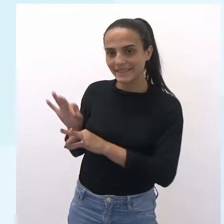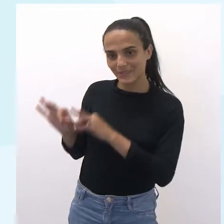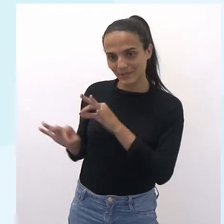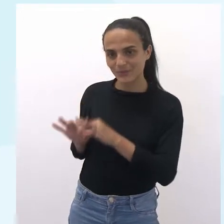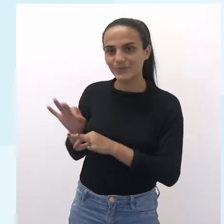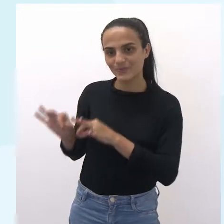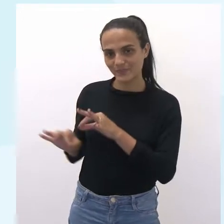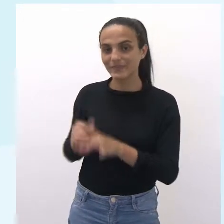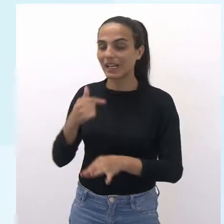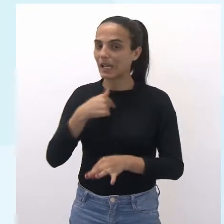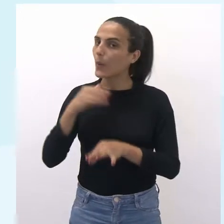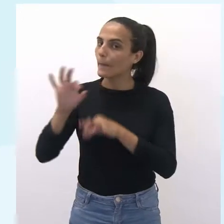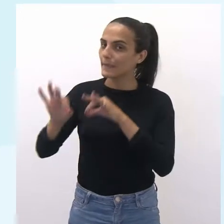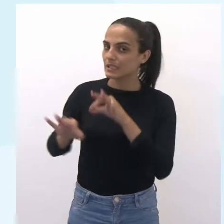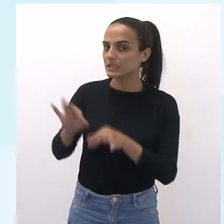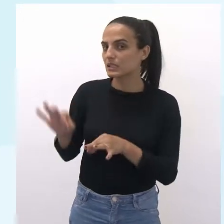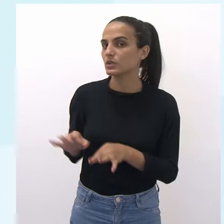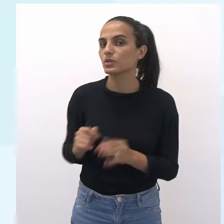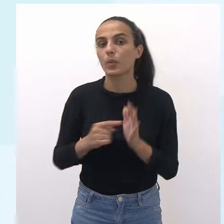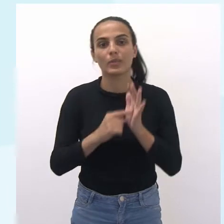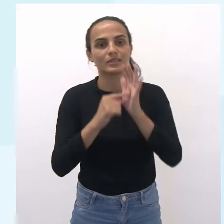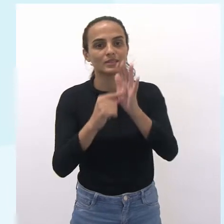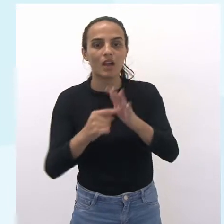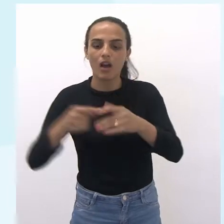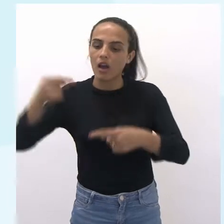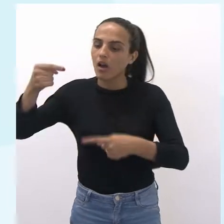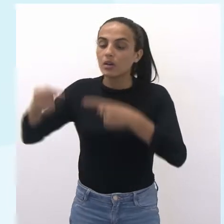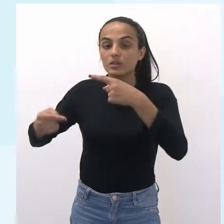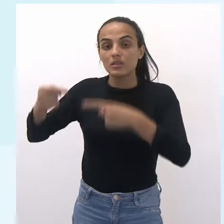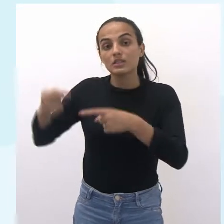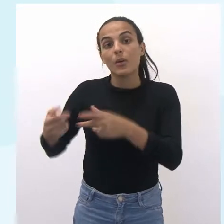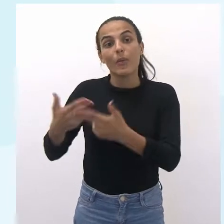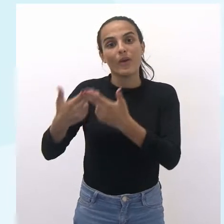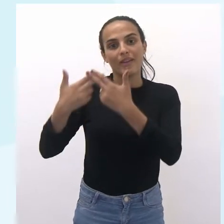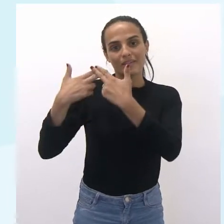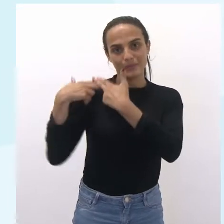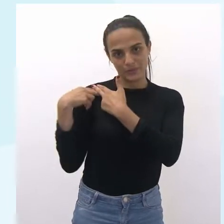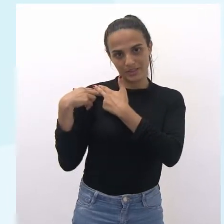de você possibilitar uma discussão responsável, né?